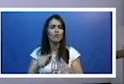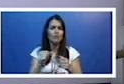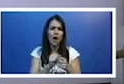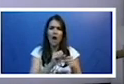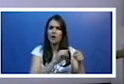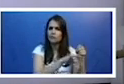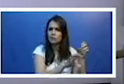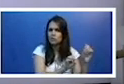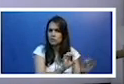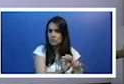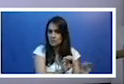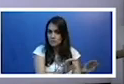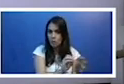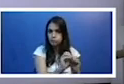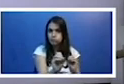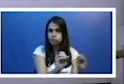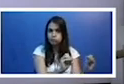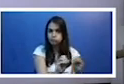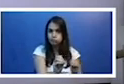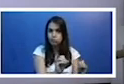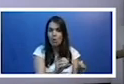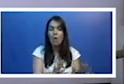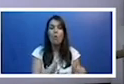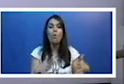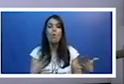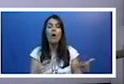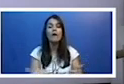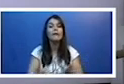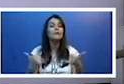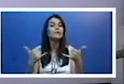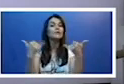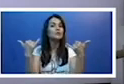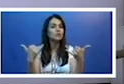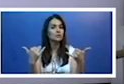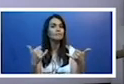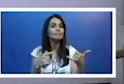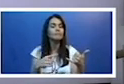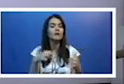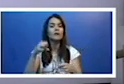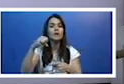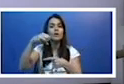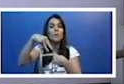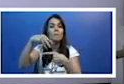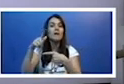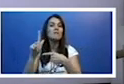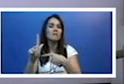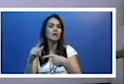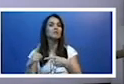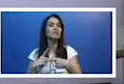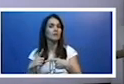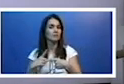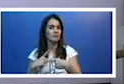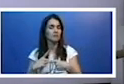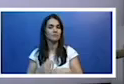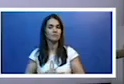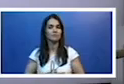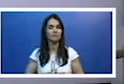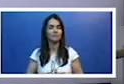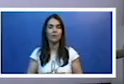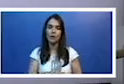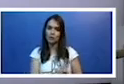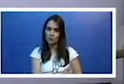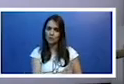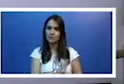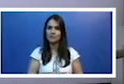distribuição para ver qual a carga elétrica que o magnésio vai contribuir na ligação. É o 2, então é a quantidade